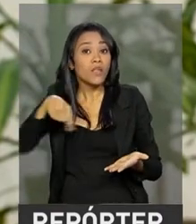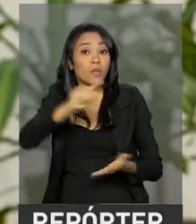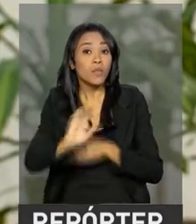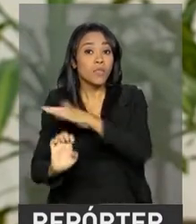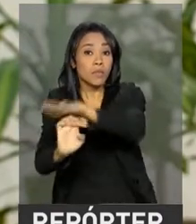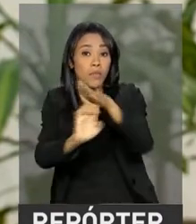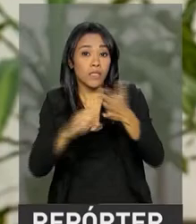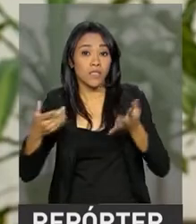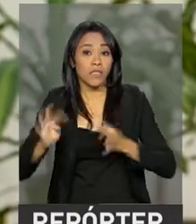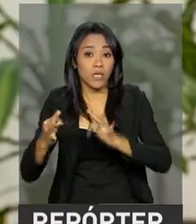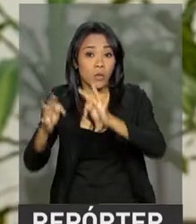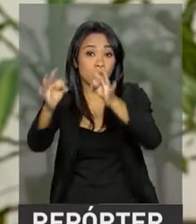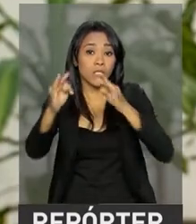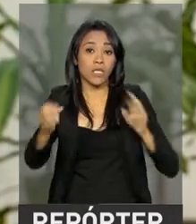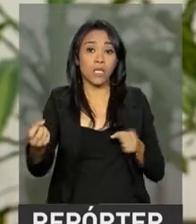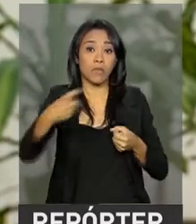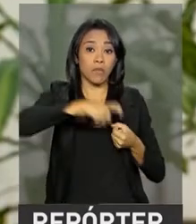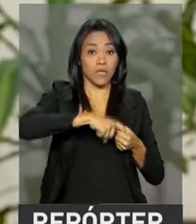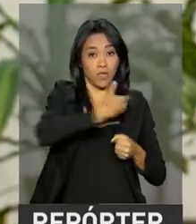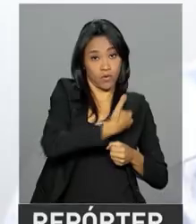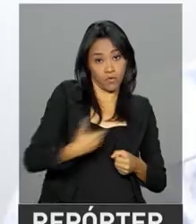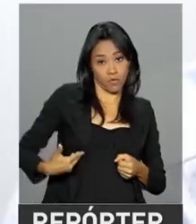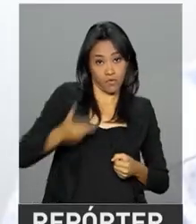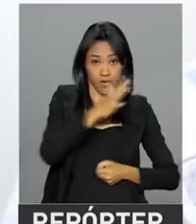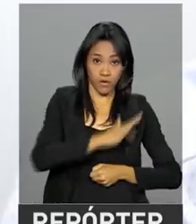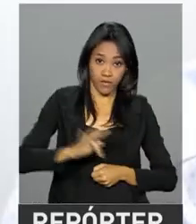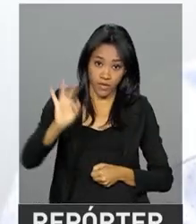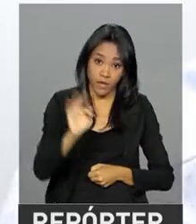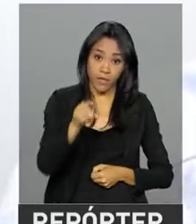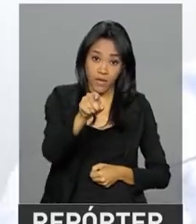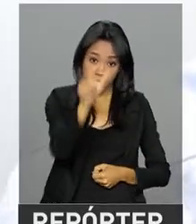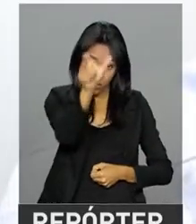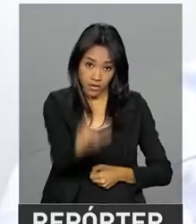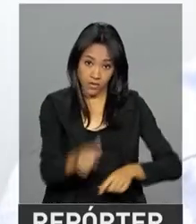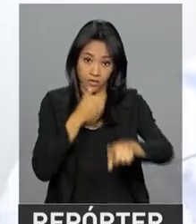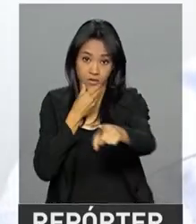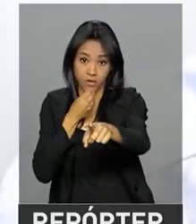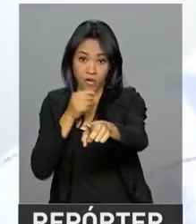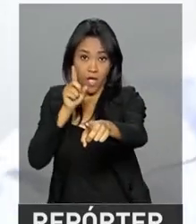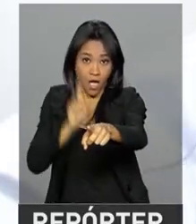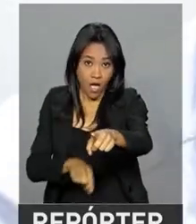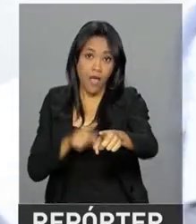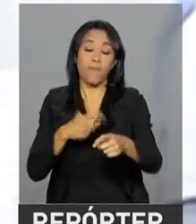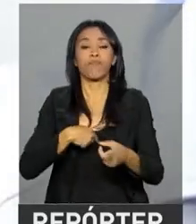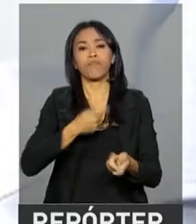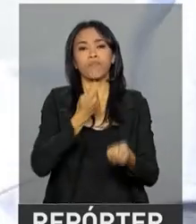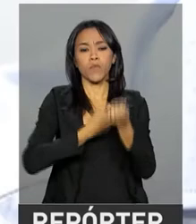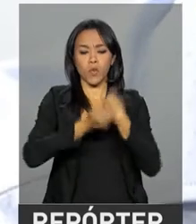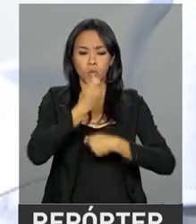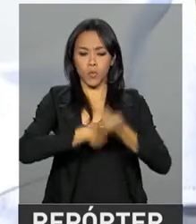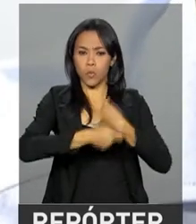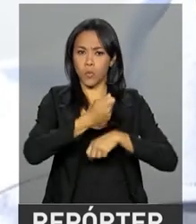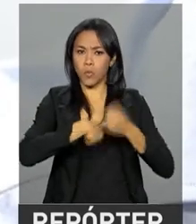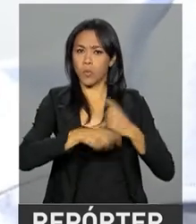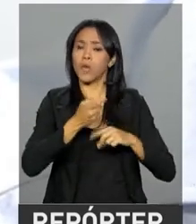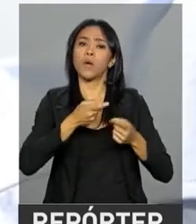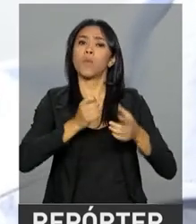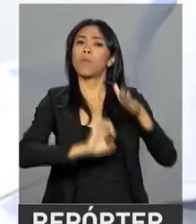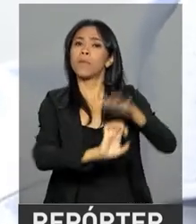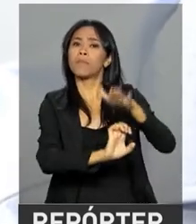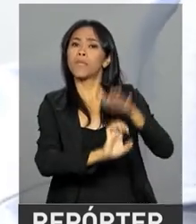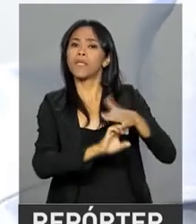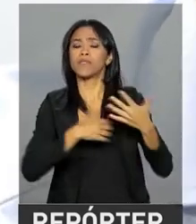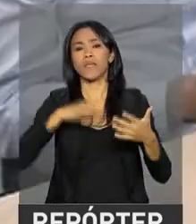da informação em parceria com o governo federal everton gente linha gerente de produtos de uma empresa que desenvolve soluções de